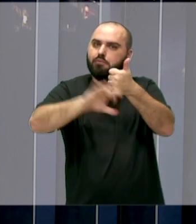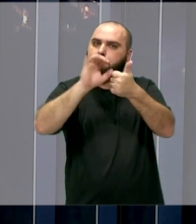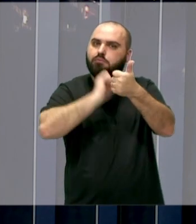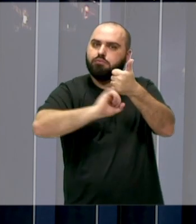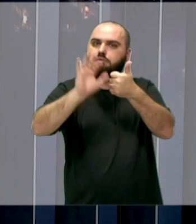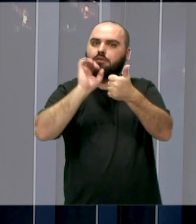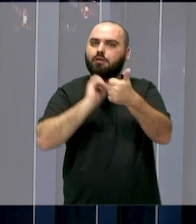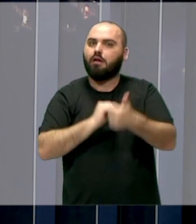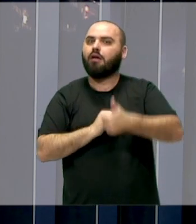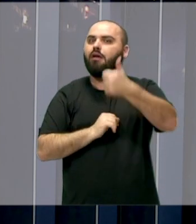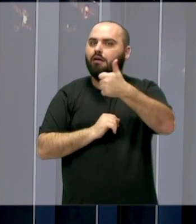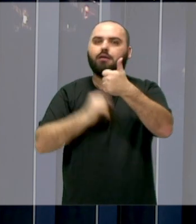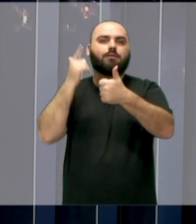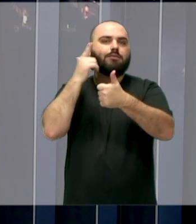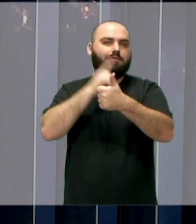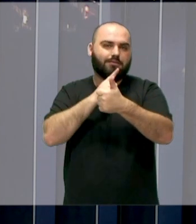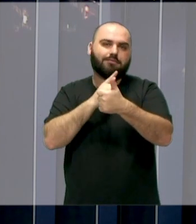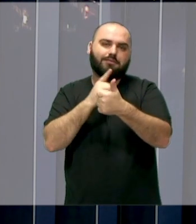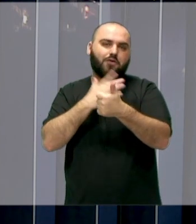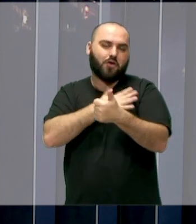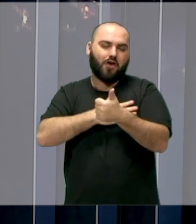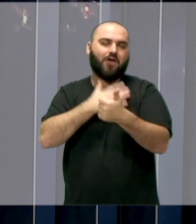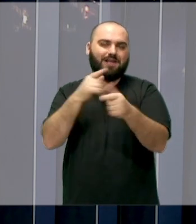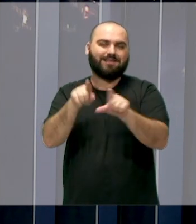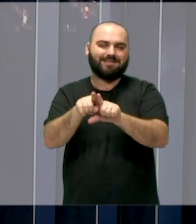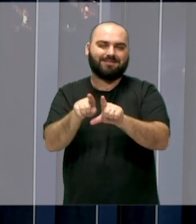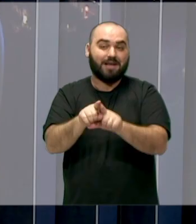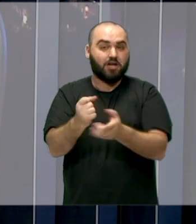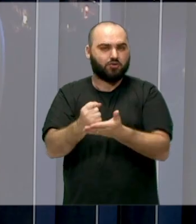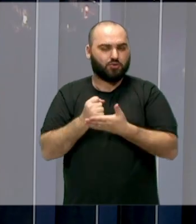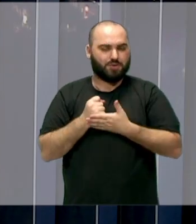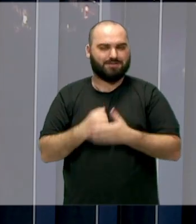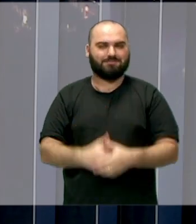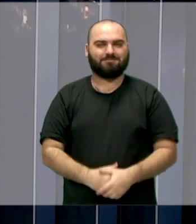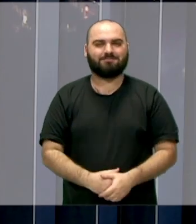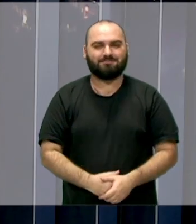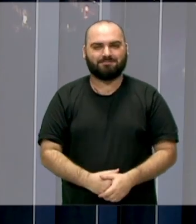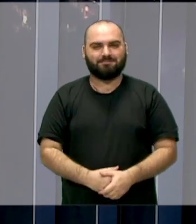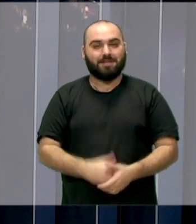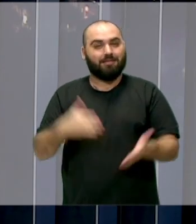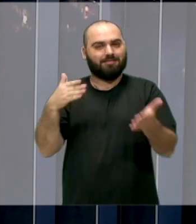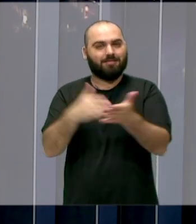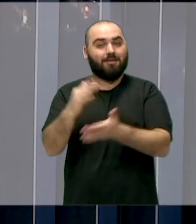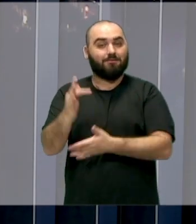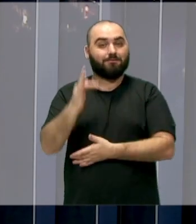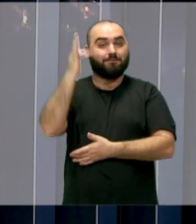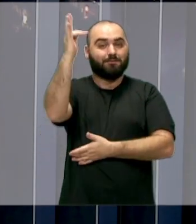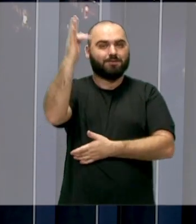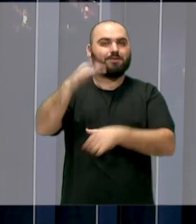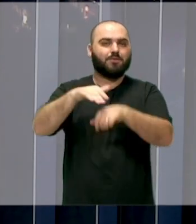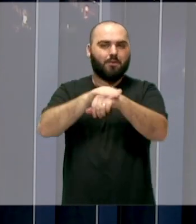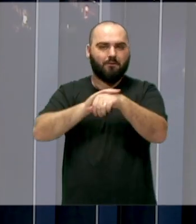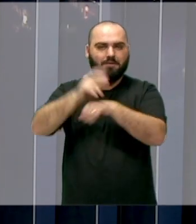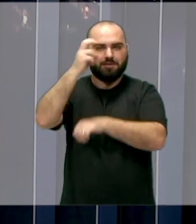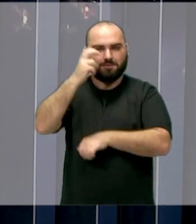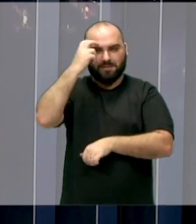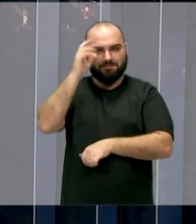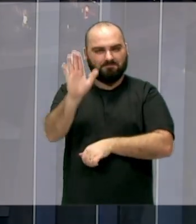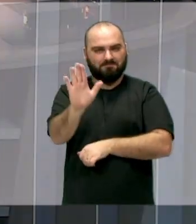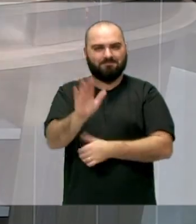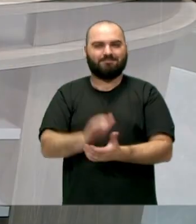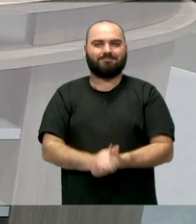seu joinha, que a gente gosta também e ajuda. Até o próximo Conversa Cultural.